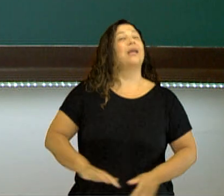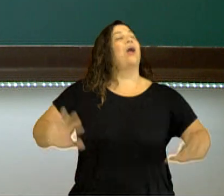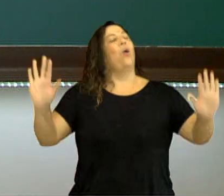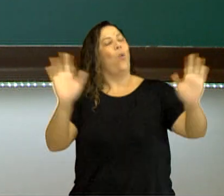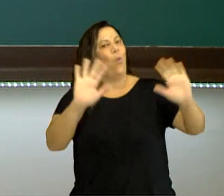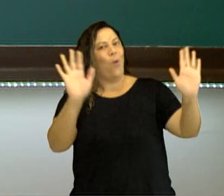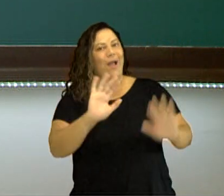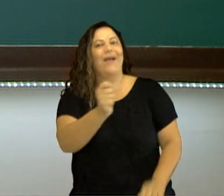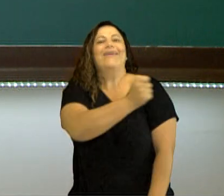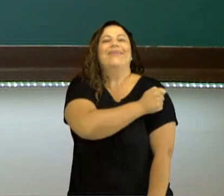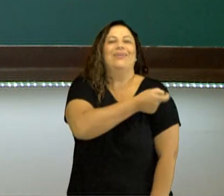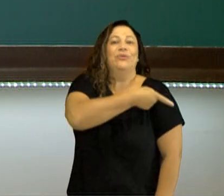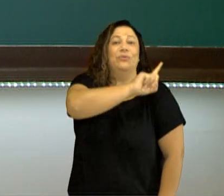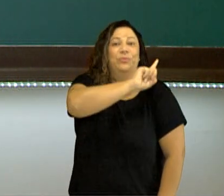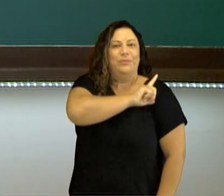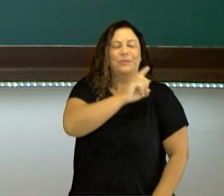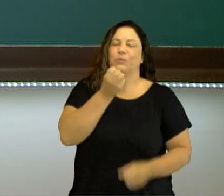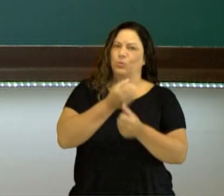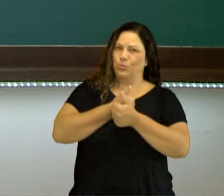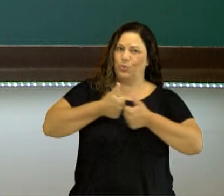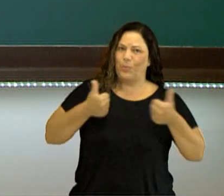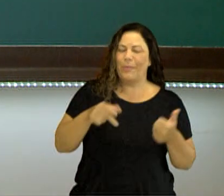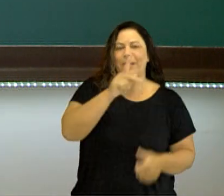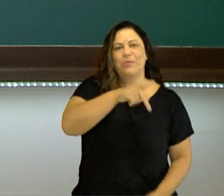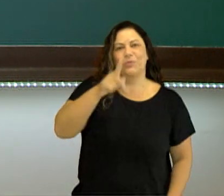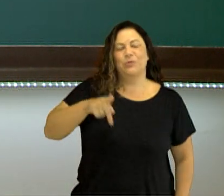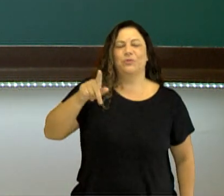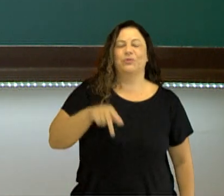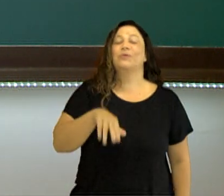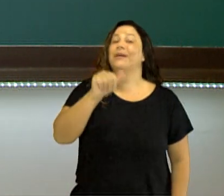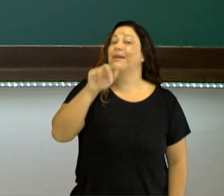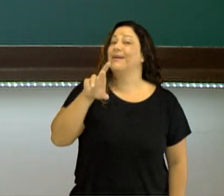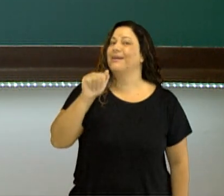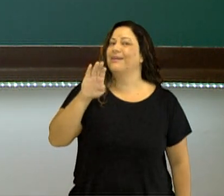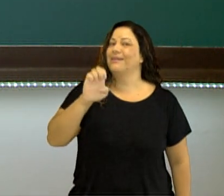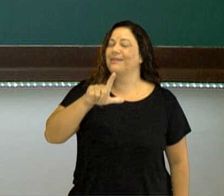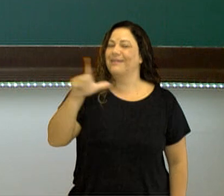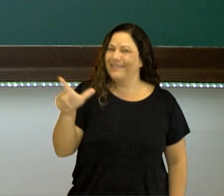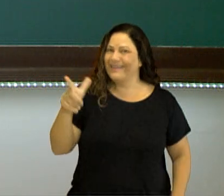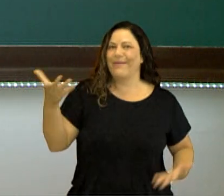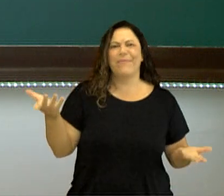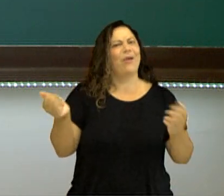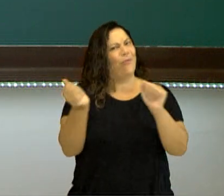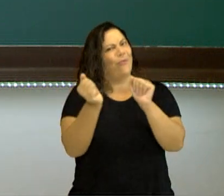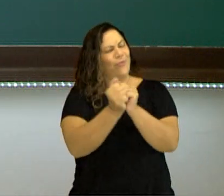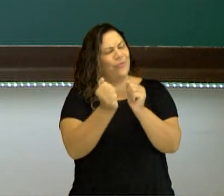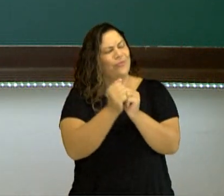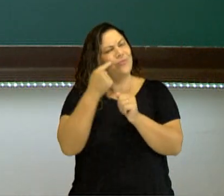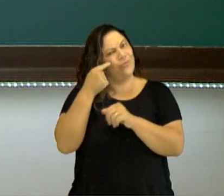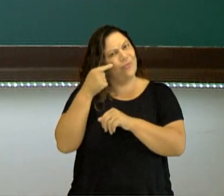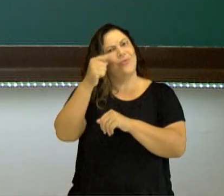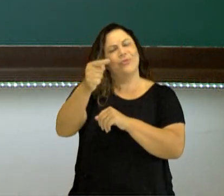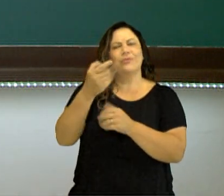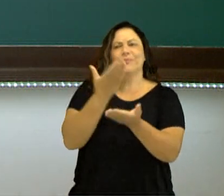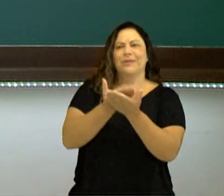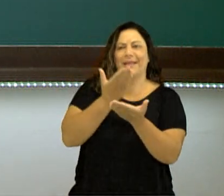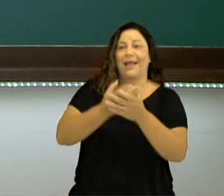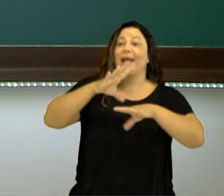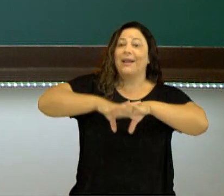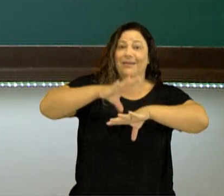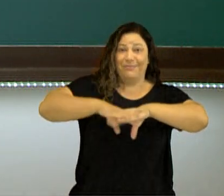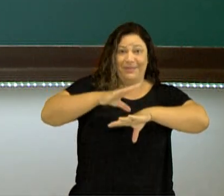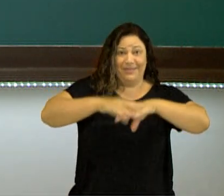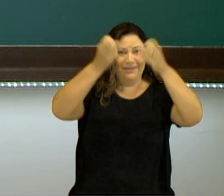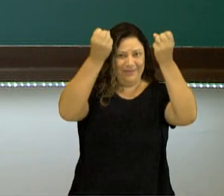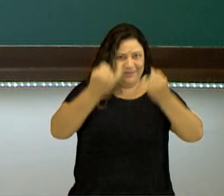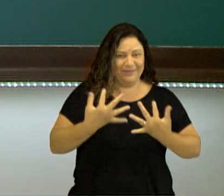Olá, estudante da primeira série, tudo bem com vocês? Eu sou a professora Arabel e juntos vamos participar aqui de uma aula de matemática falando